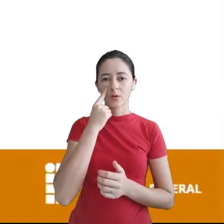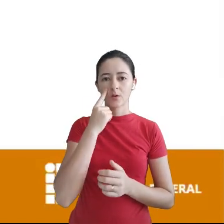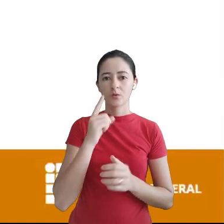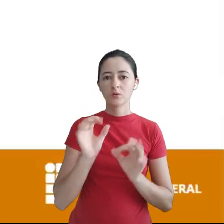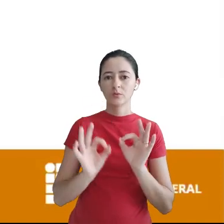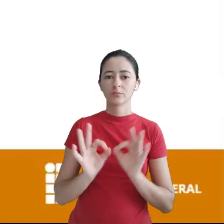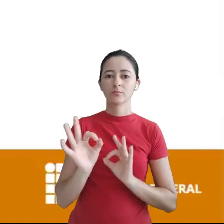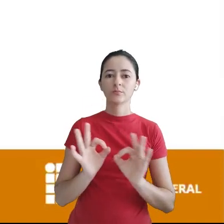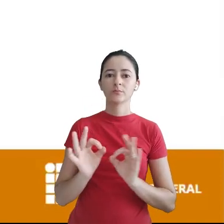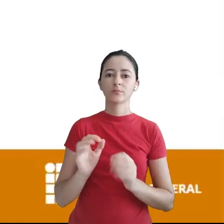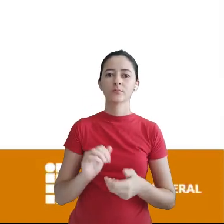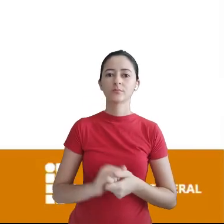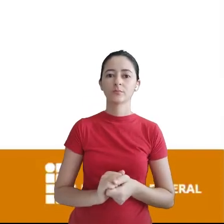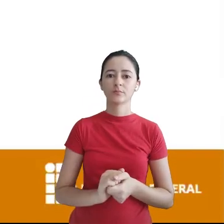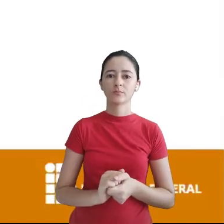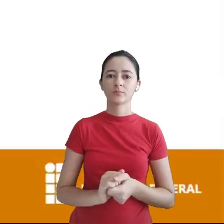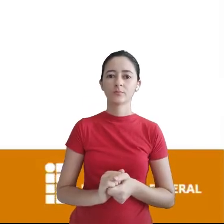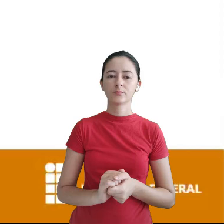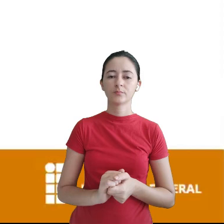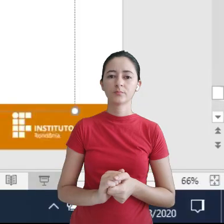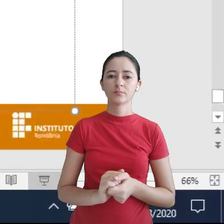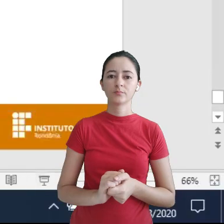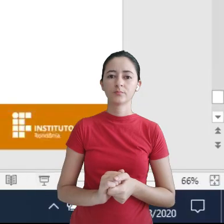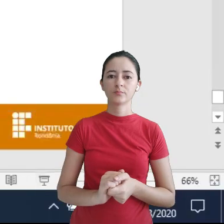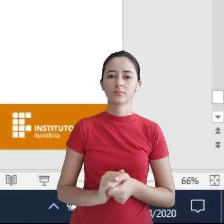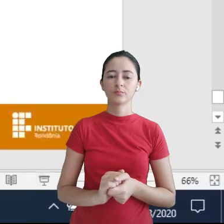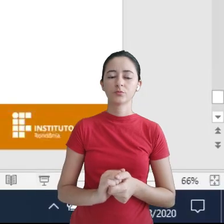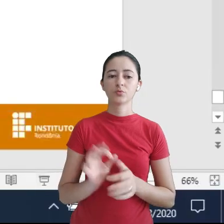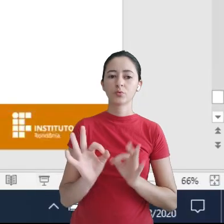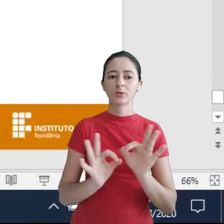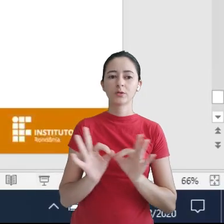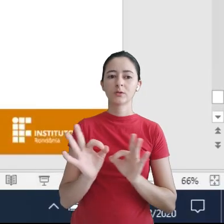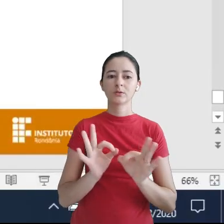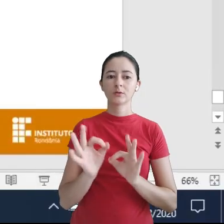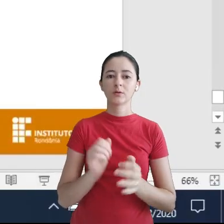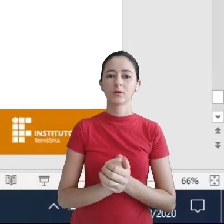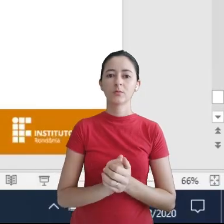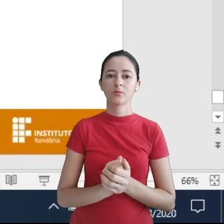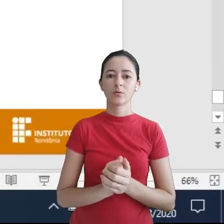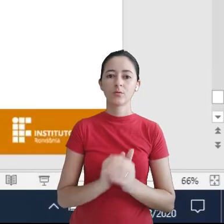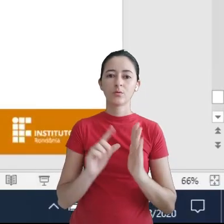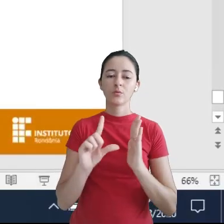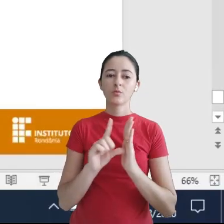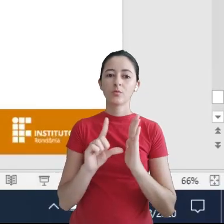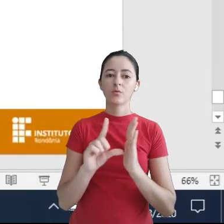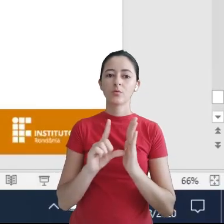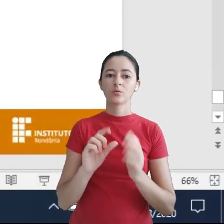bom? E aqui a correção de... Opa! Aqui não é loja de UPA. Aqui é do time, né? Coloca aqui.